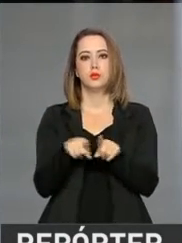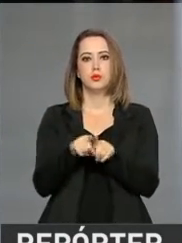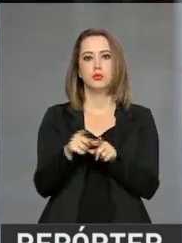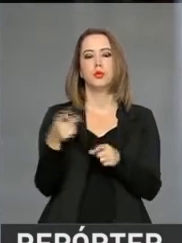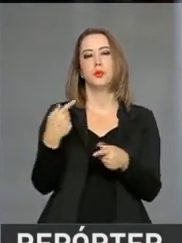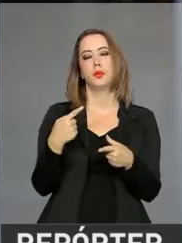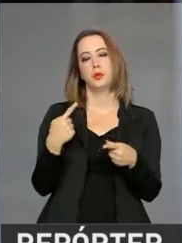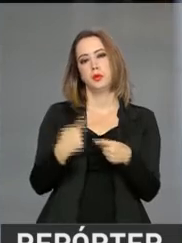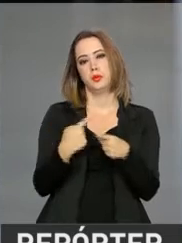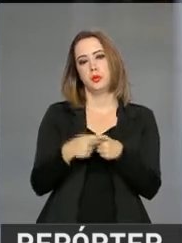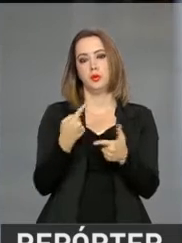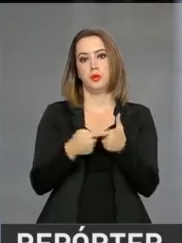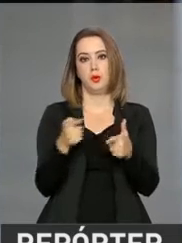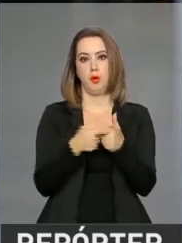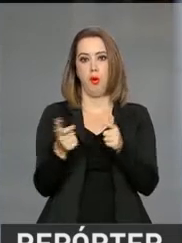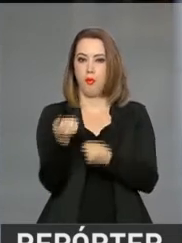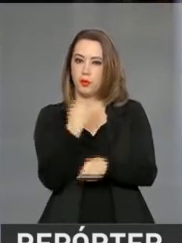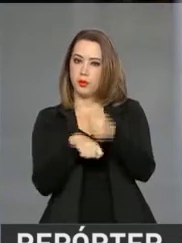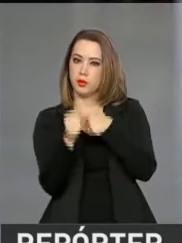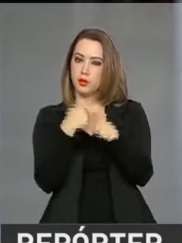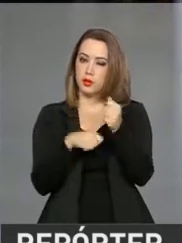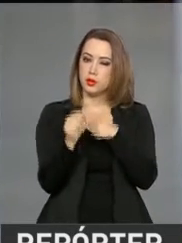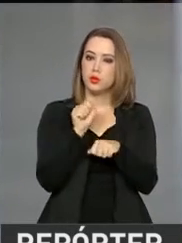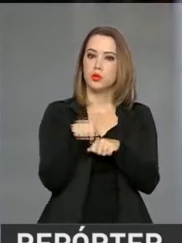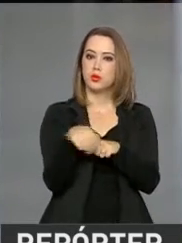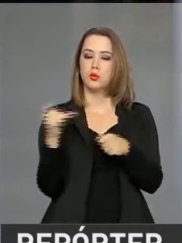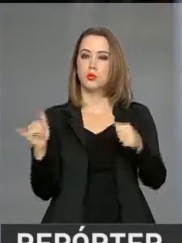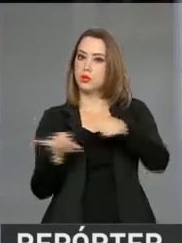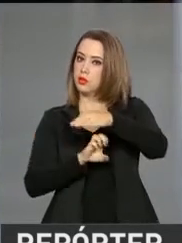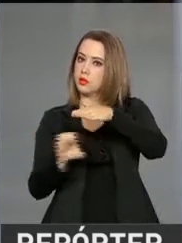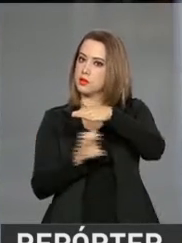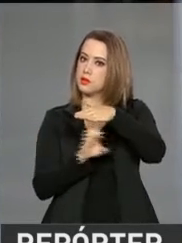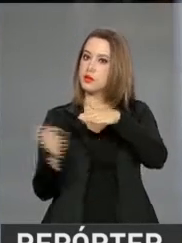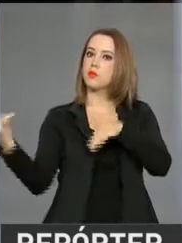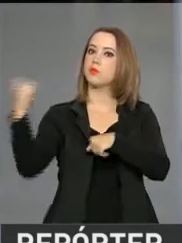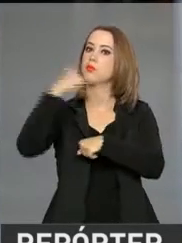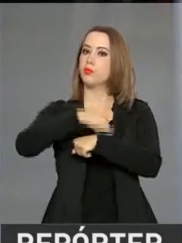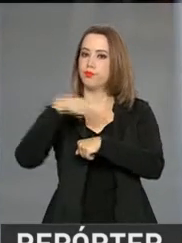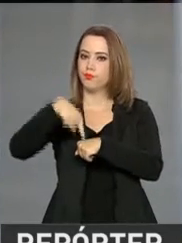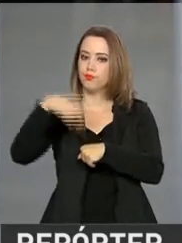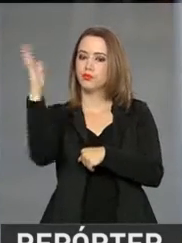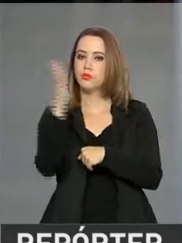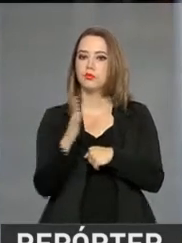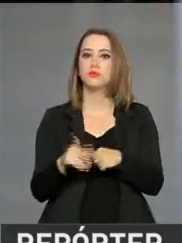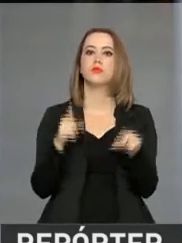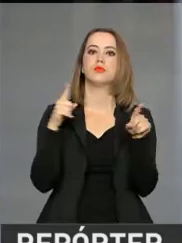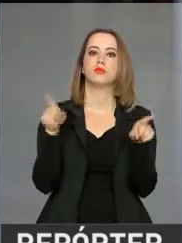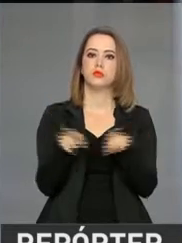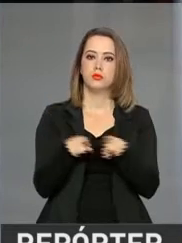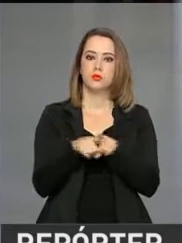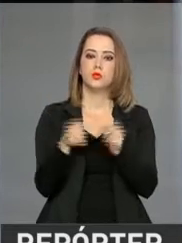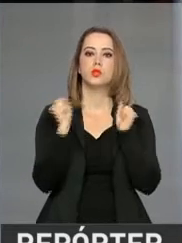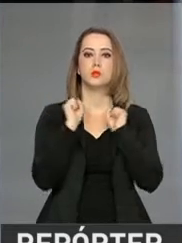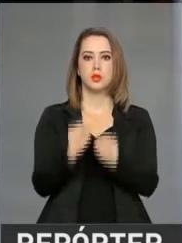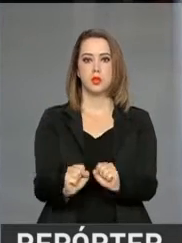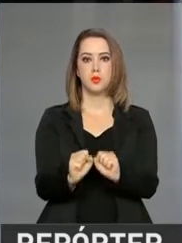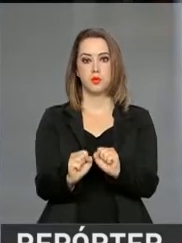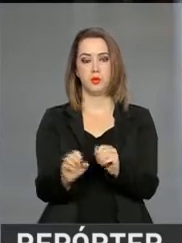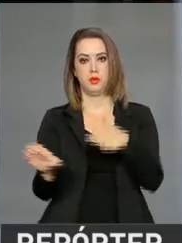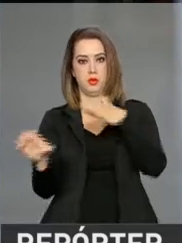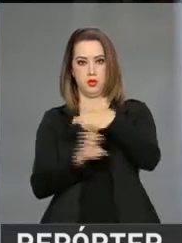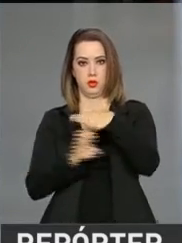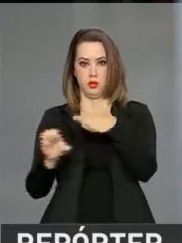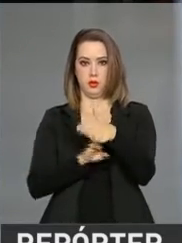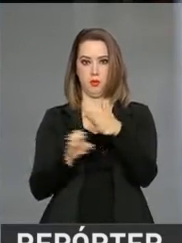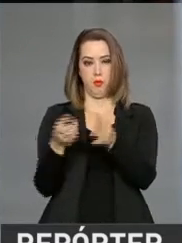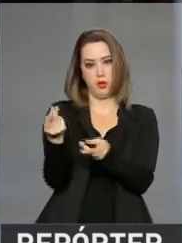vem afetando a receita das companhias aéreas no brasil ea possibilidade das empresas aéreas cobrarem pelas